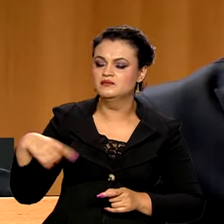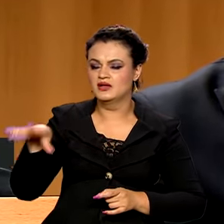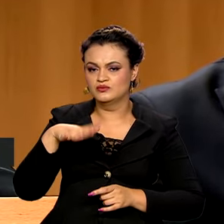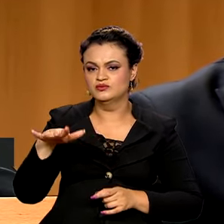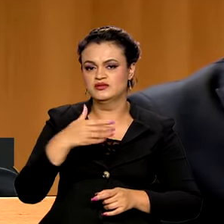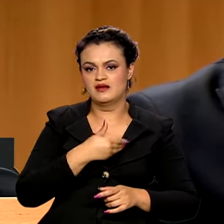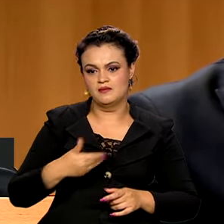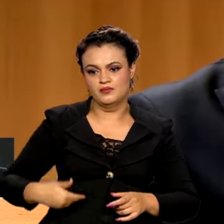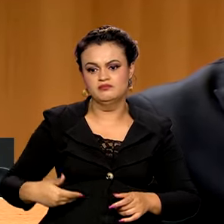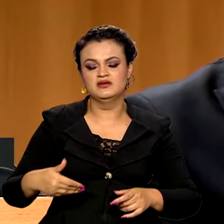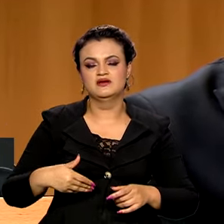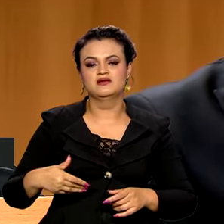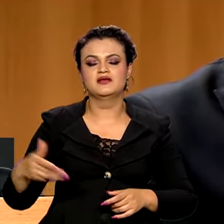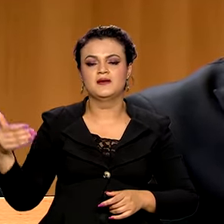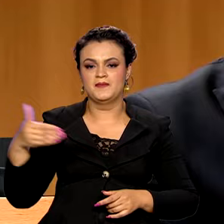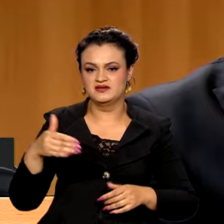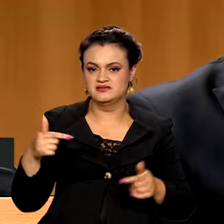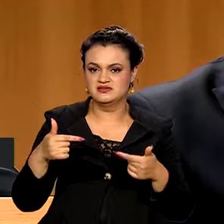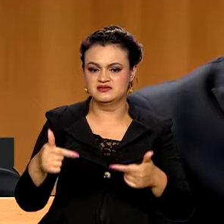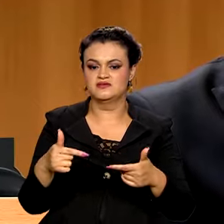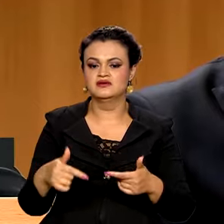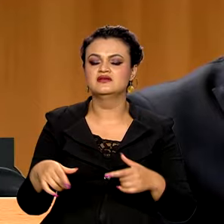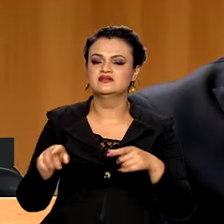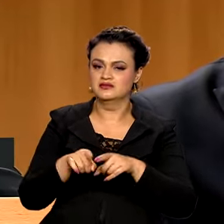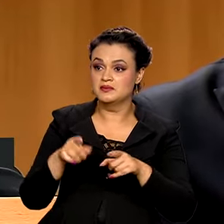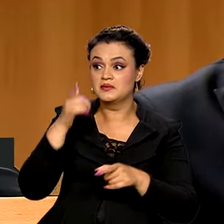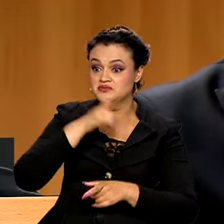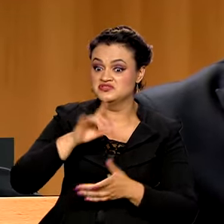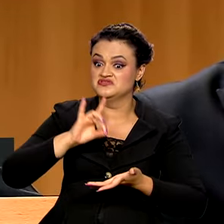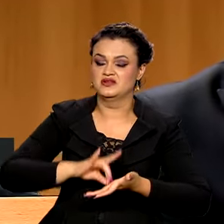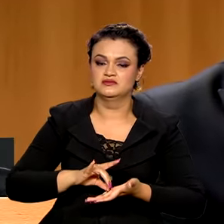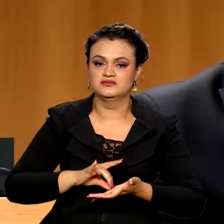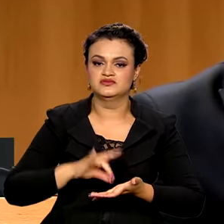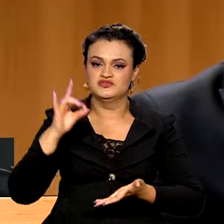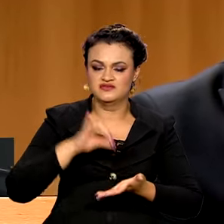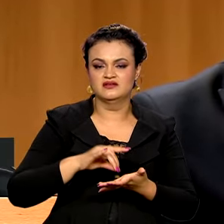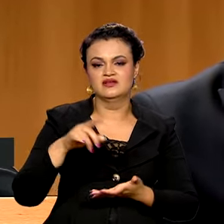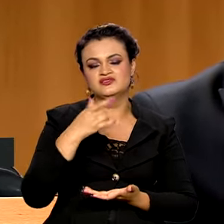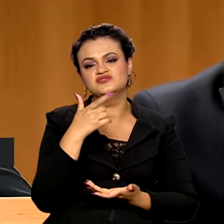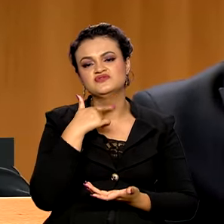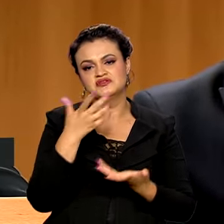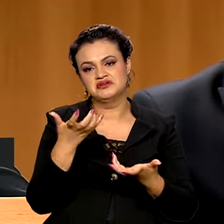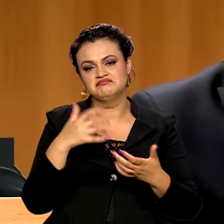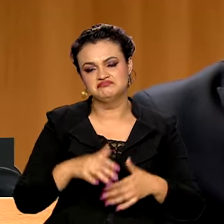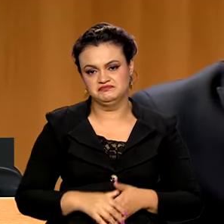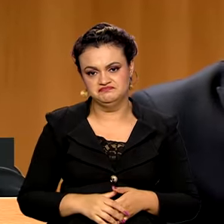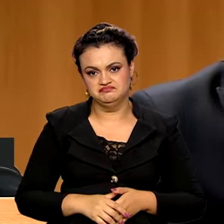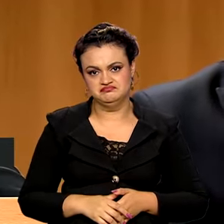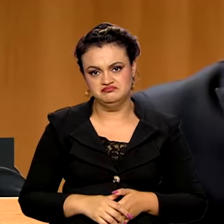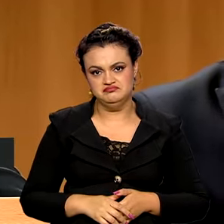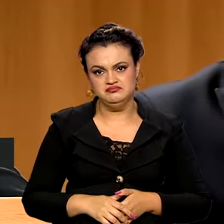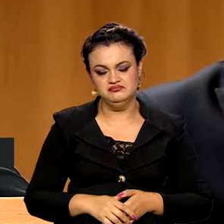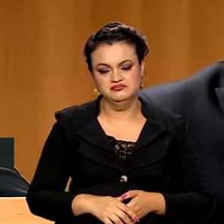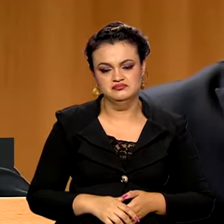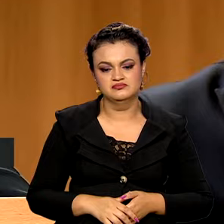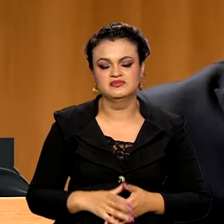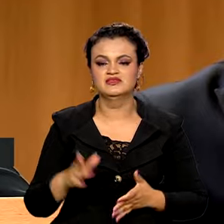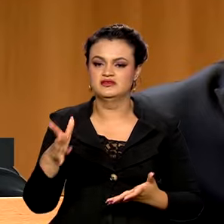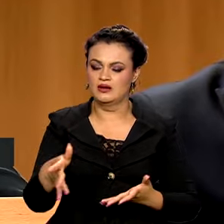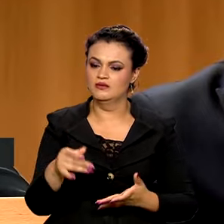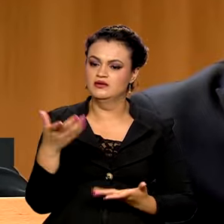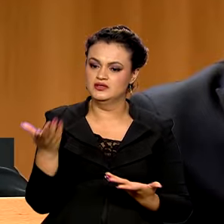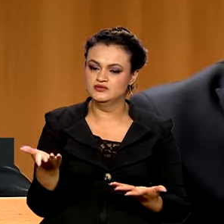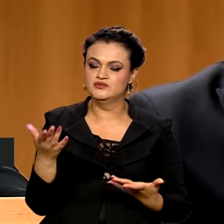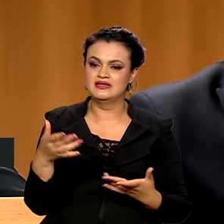públicos envolvidos na operação e para a eficácia do que todos nós desejamos. Então, é um evento